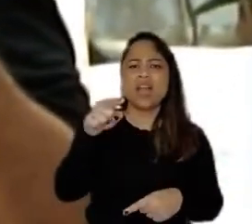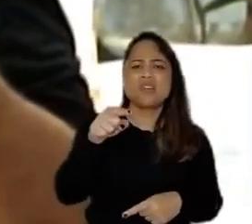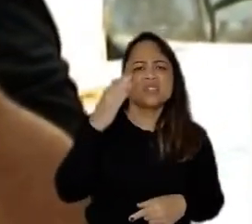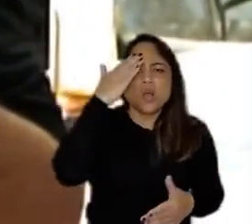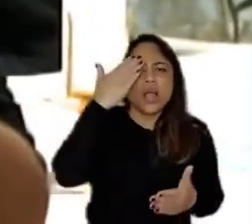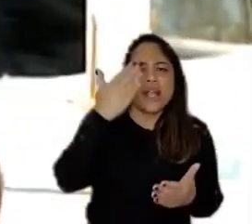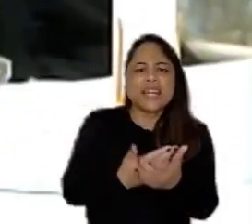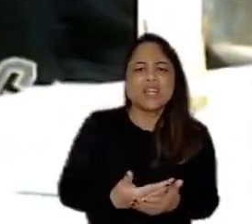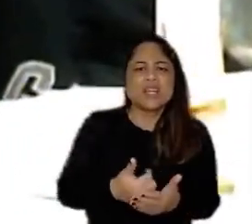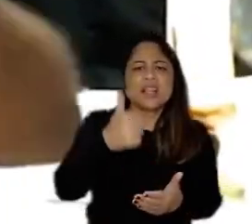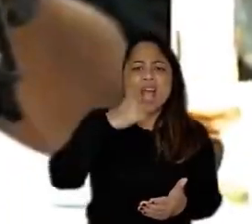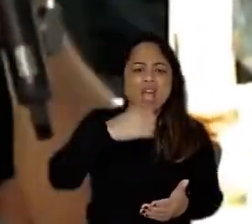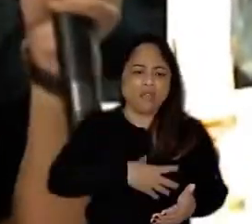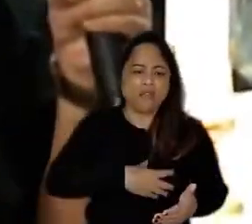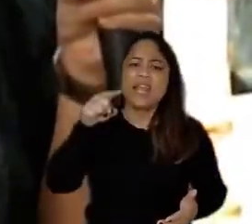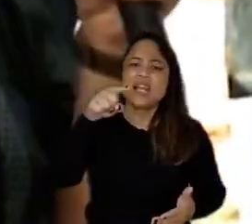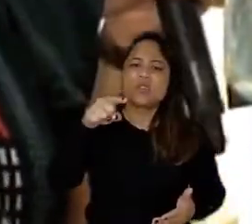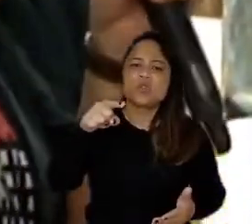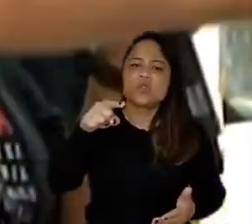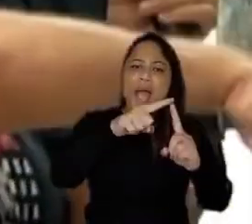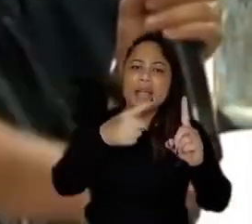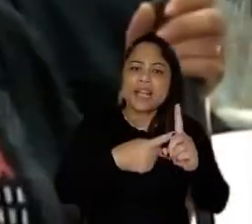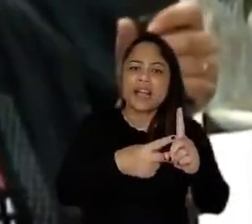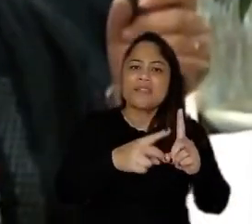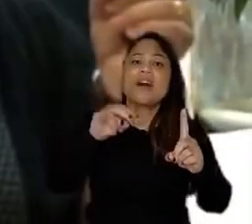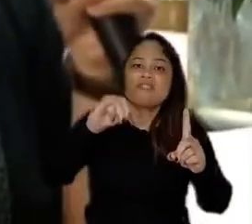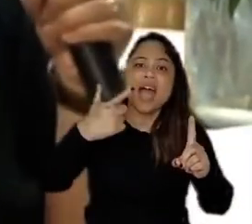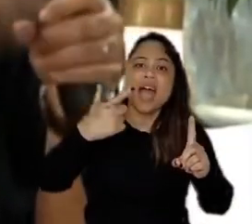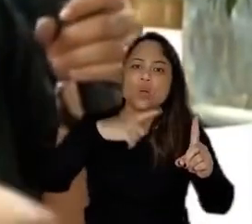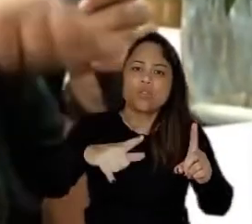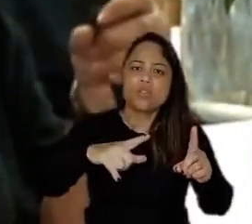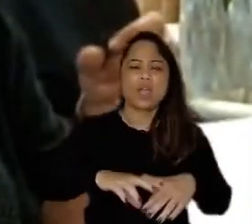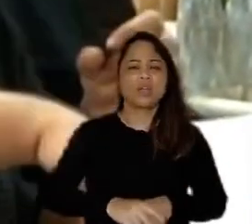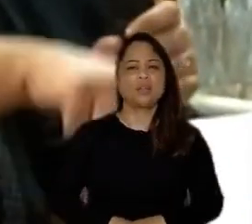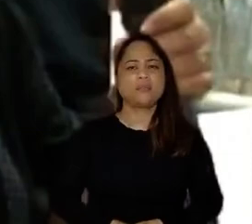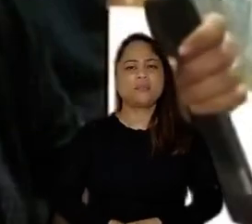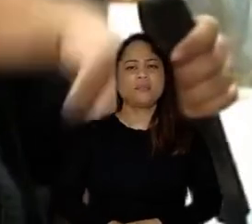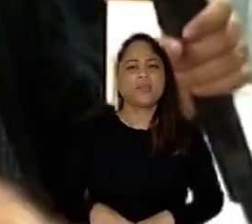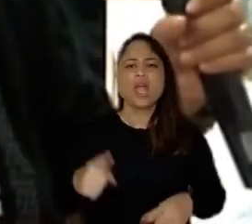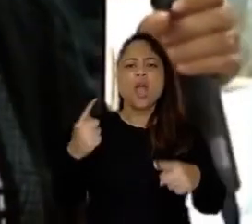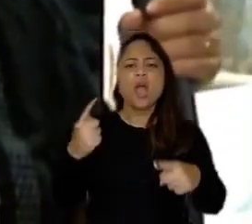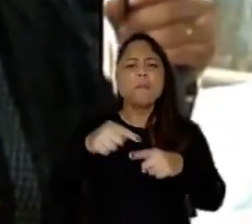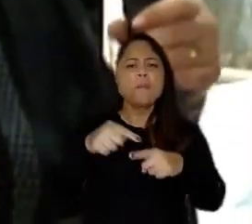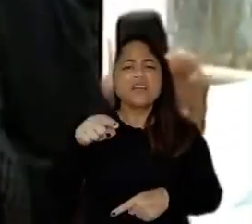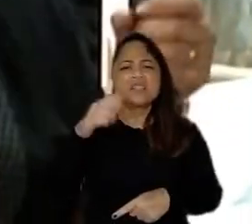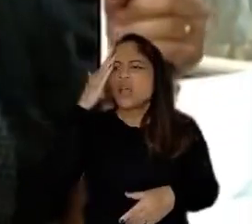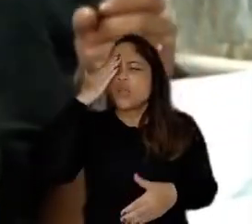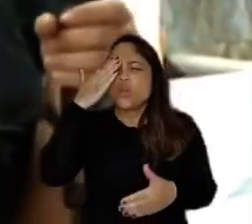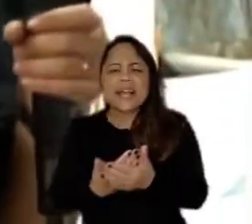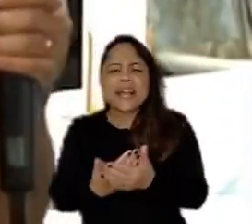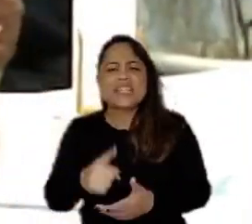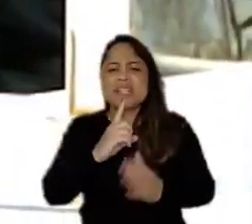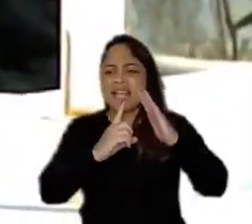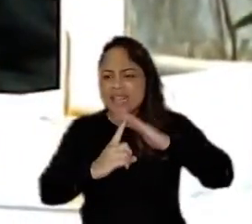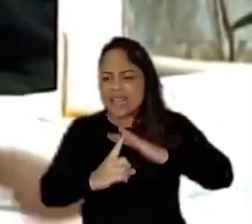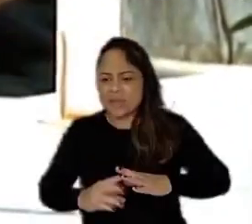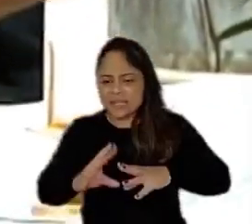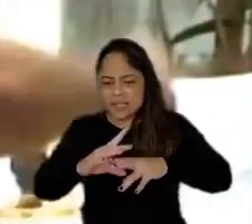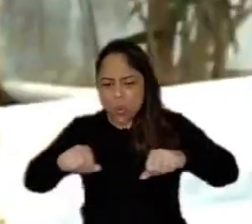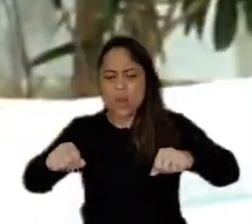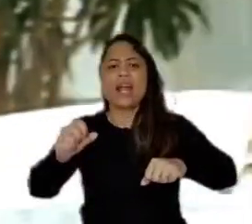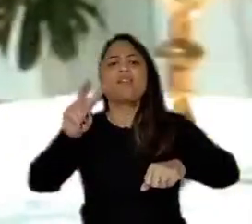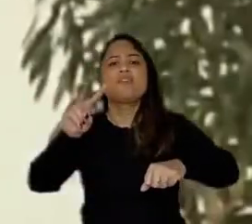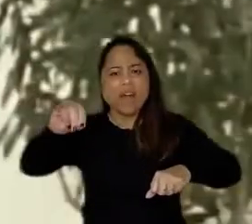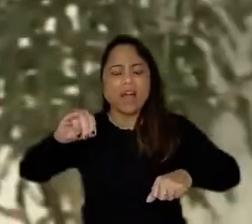você não acredita? Por que você não acredita que você vai sair desse estágio de depressão e melancolia? Por que você não acredita? E